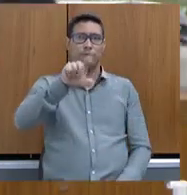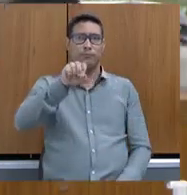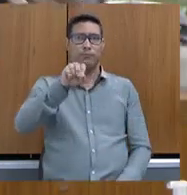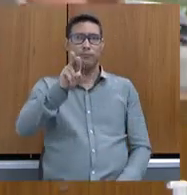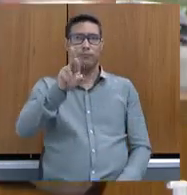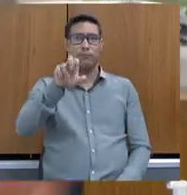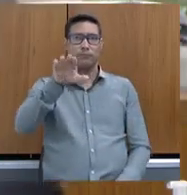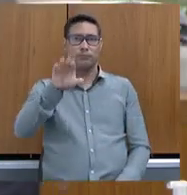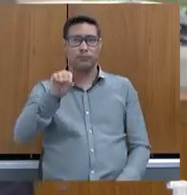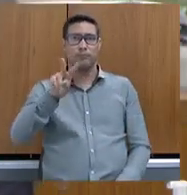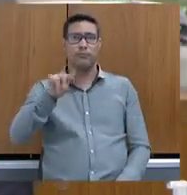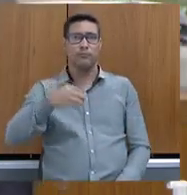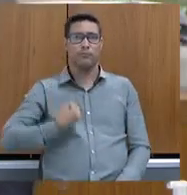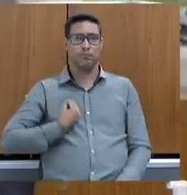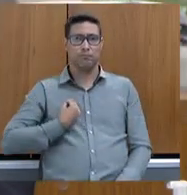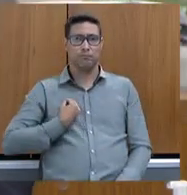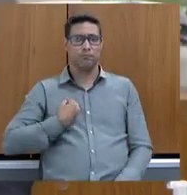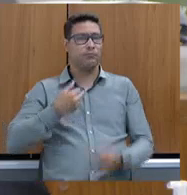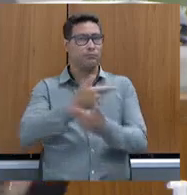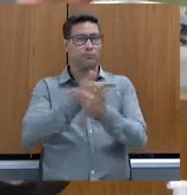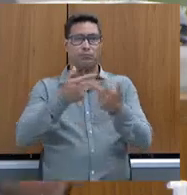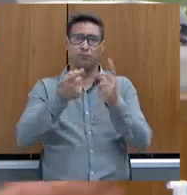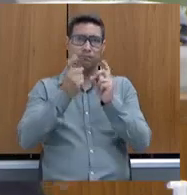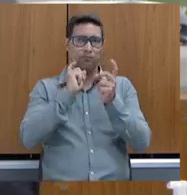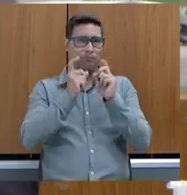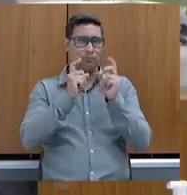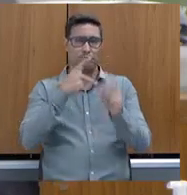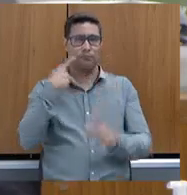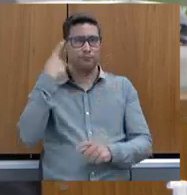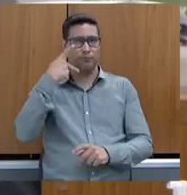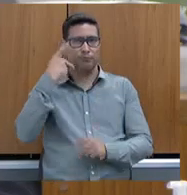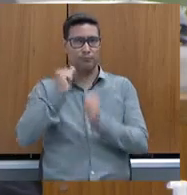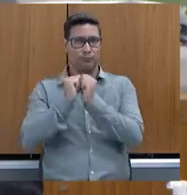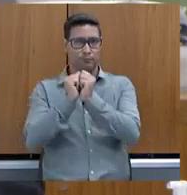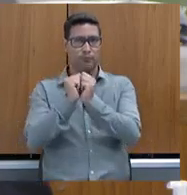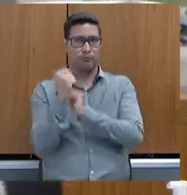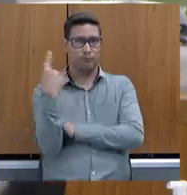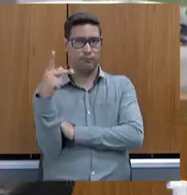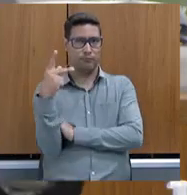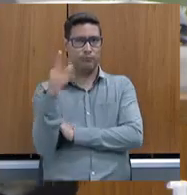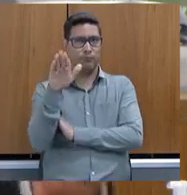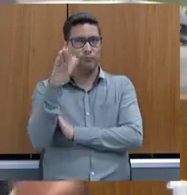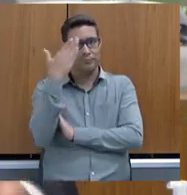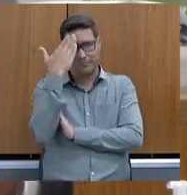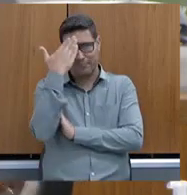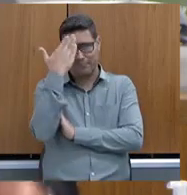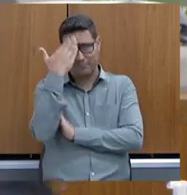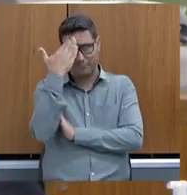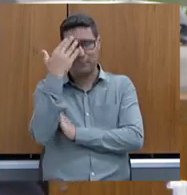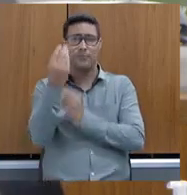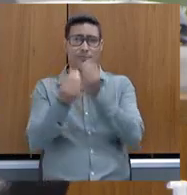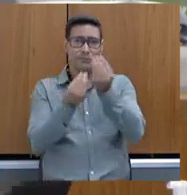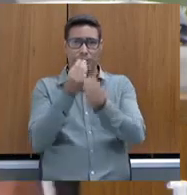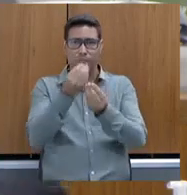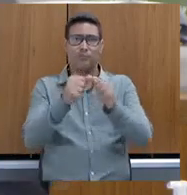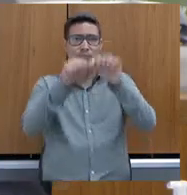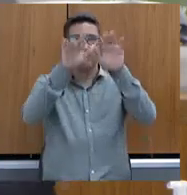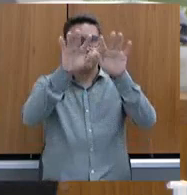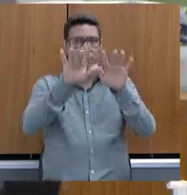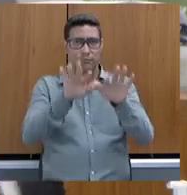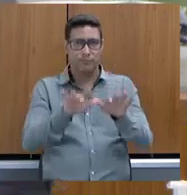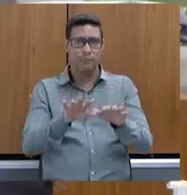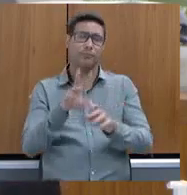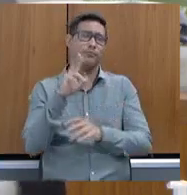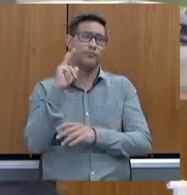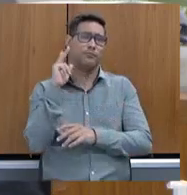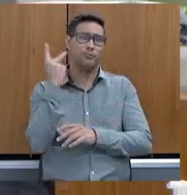várias audiências públicas com ele e ele tem realmente sabido escrever história que há muito tempo a gente